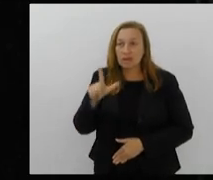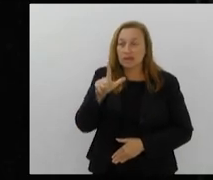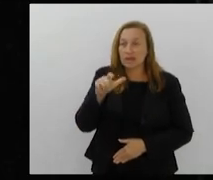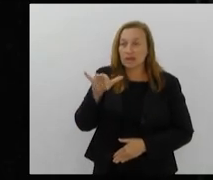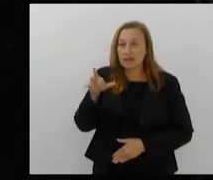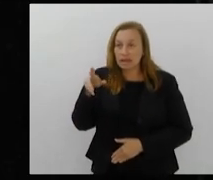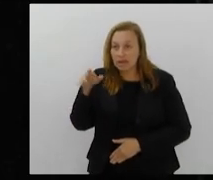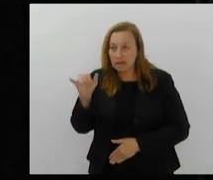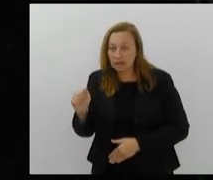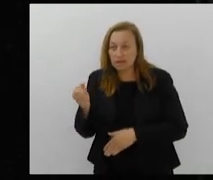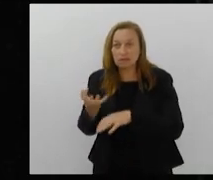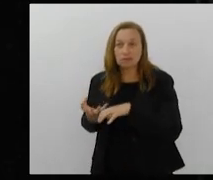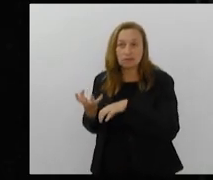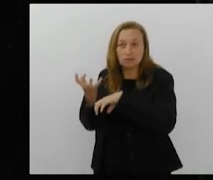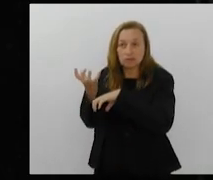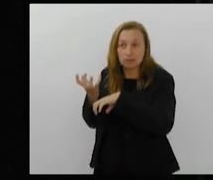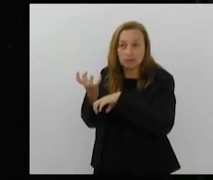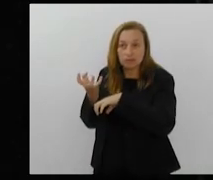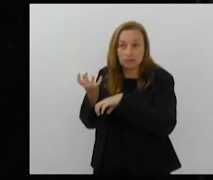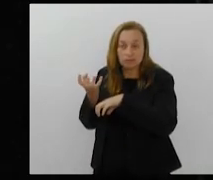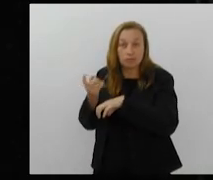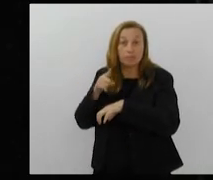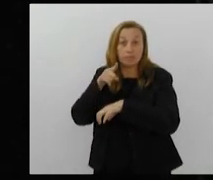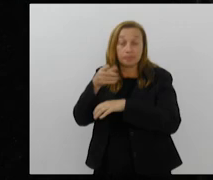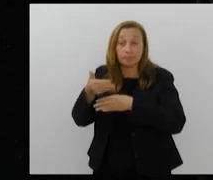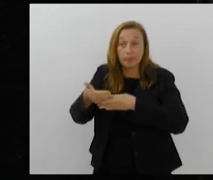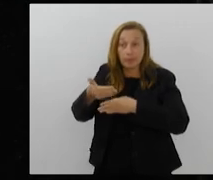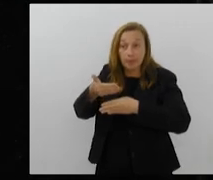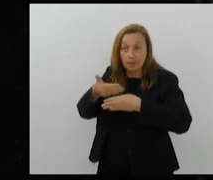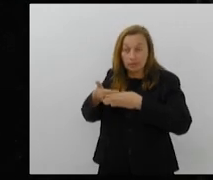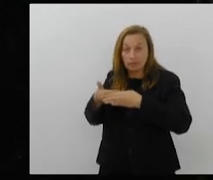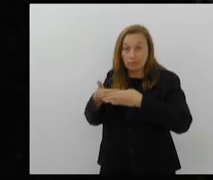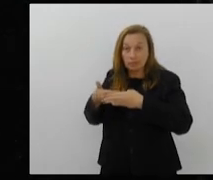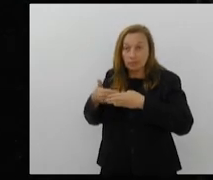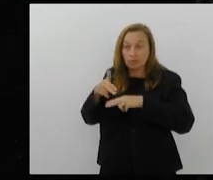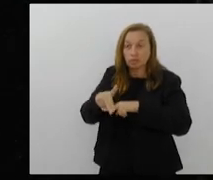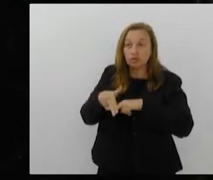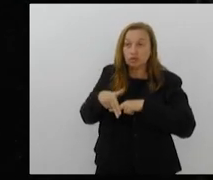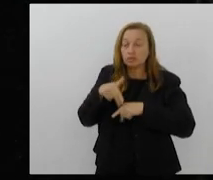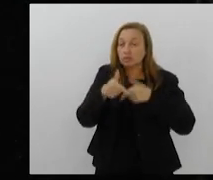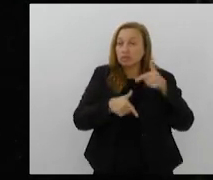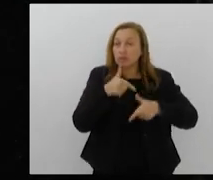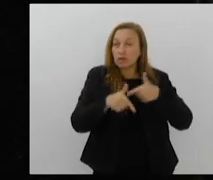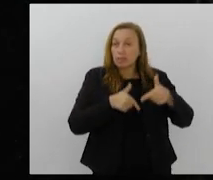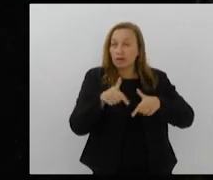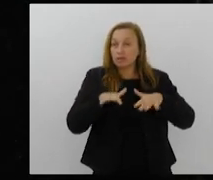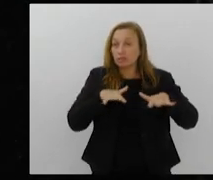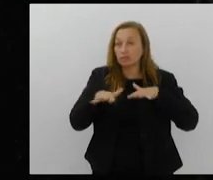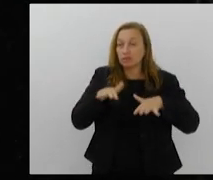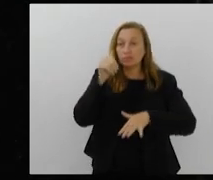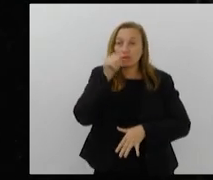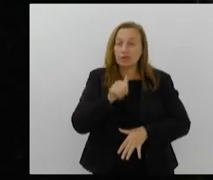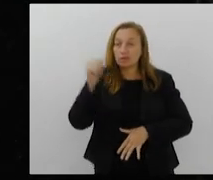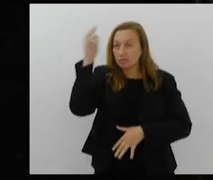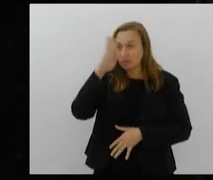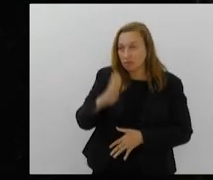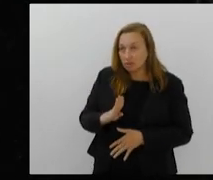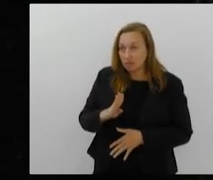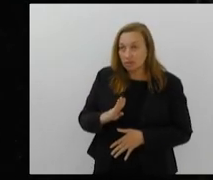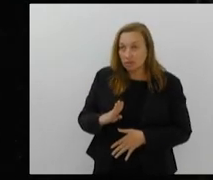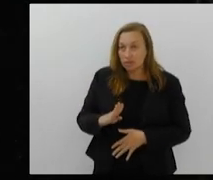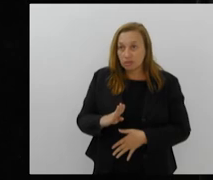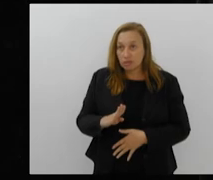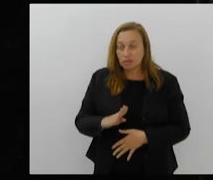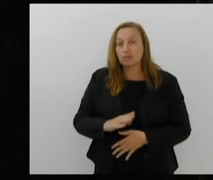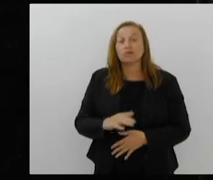Lira do Congresso, mas esse recuo foi por conta do trabalho e da mobilização de mulheres no Brasil inteiro. Foi